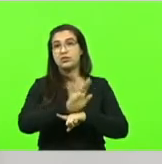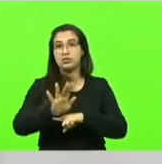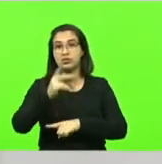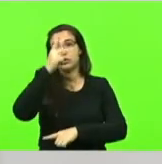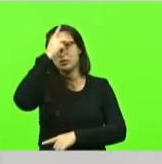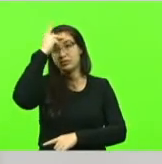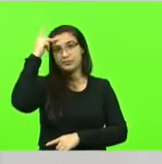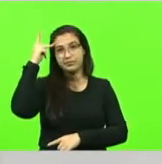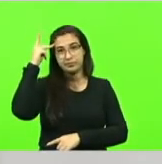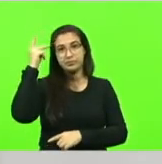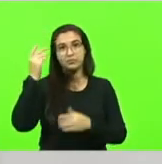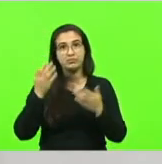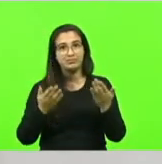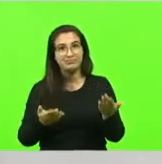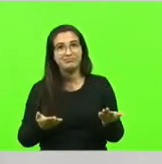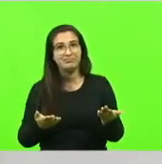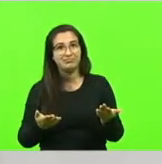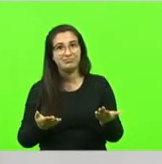ficarem